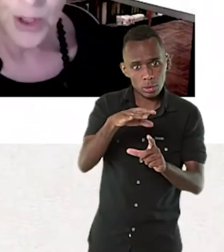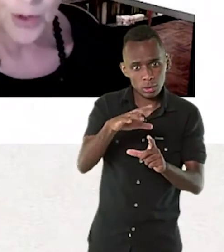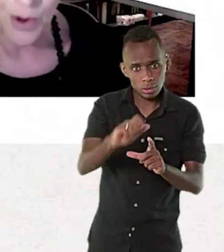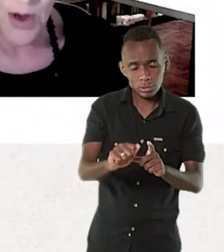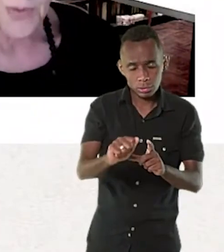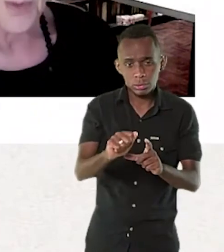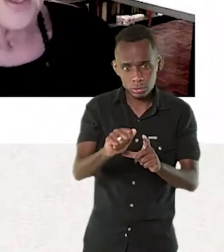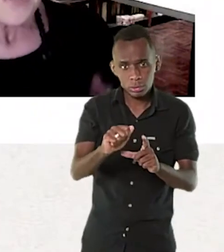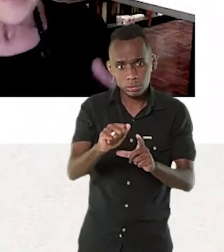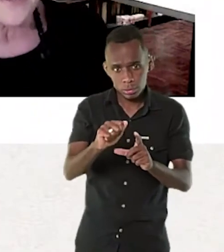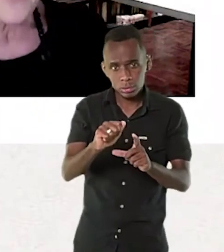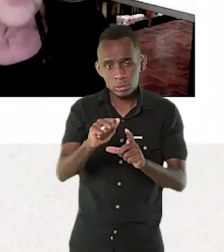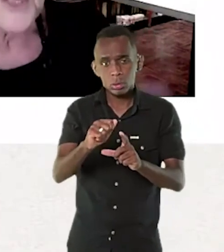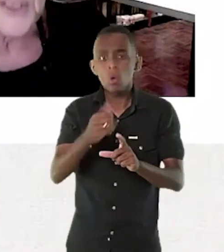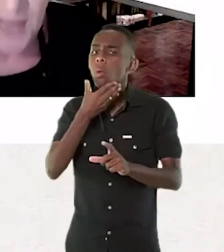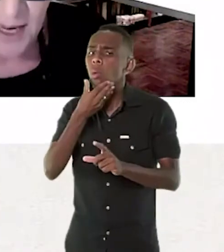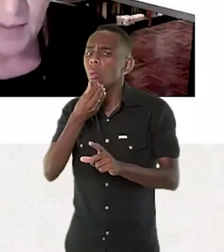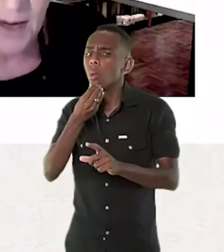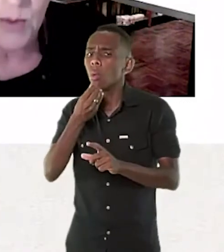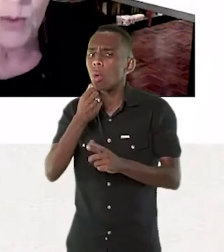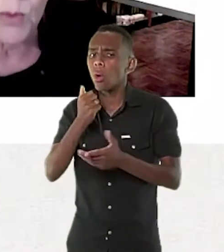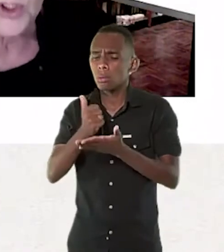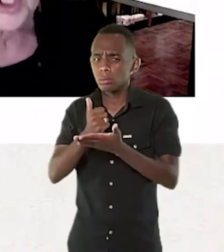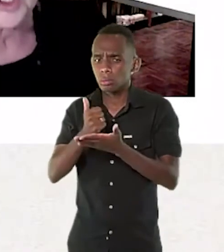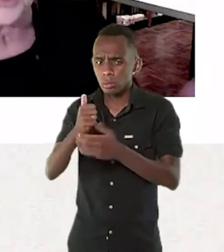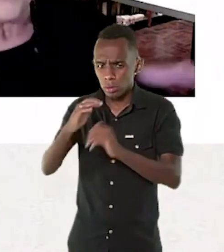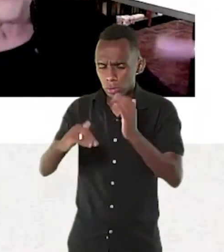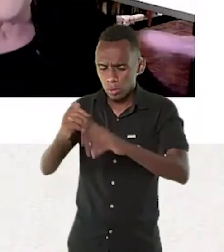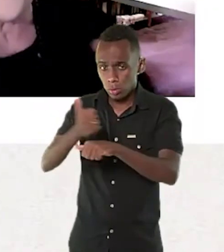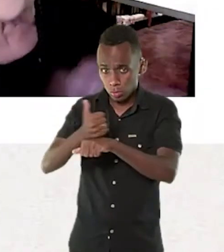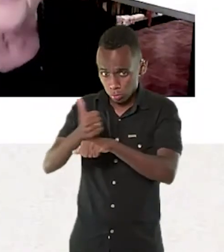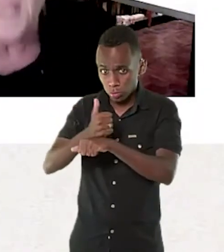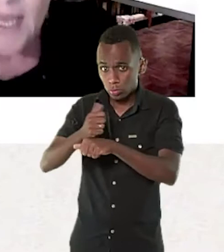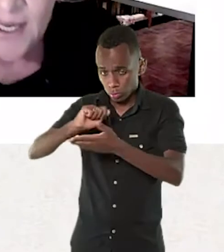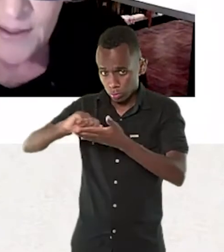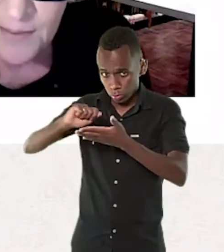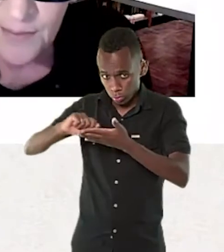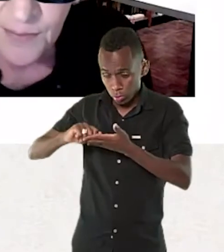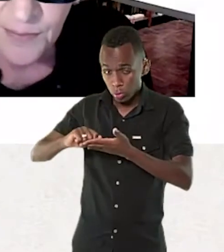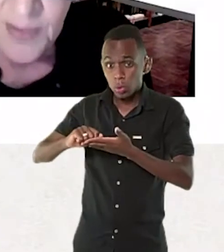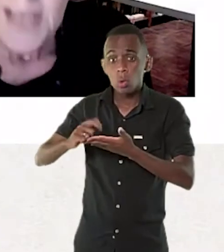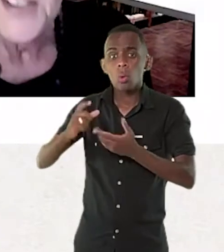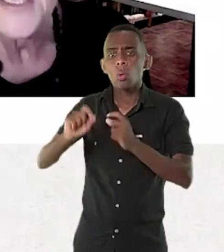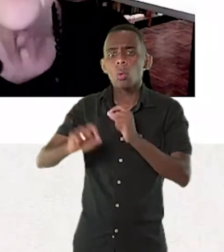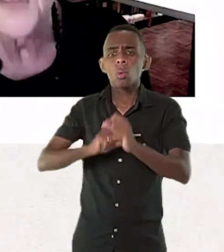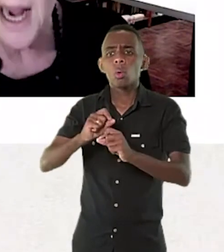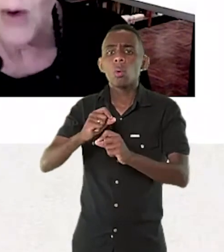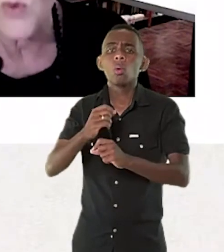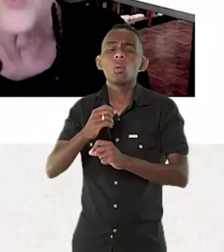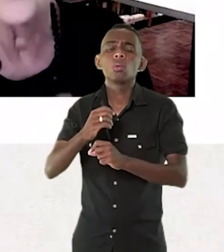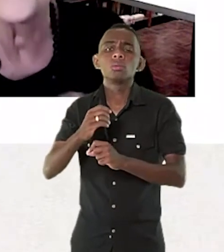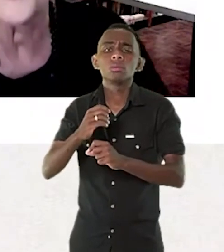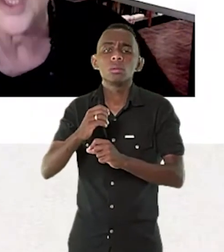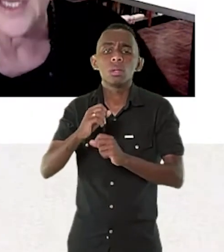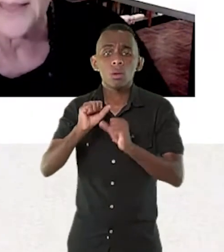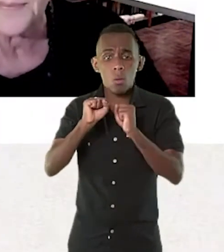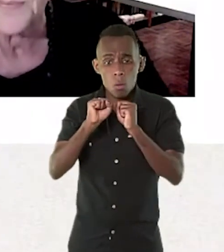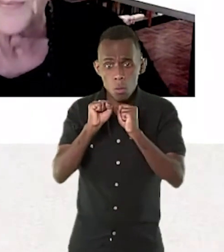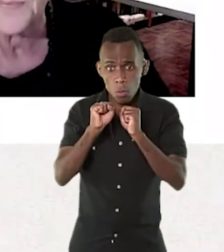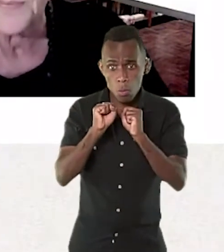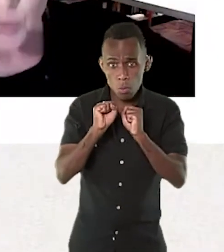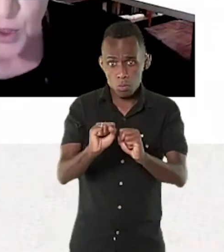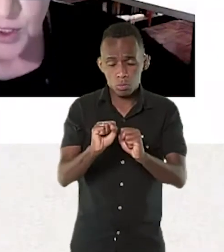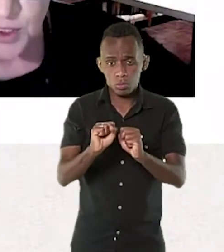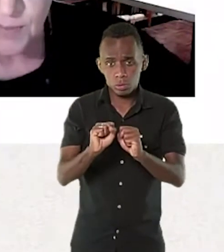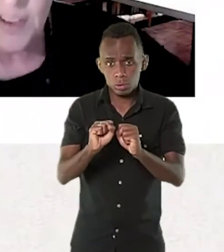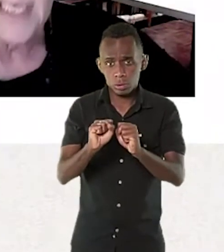Brother do George Orwell é um sistema onde um poder central